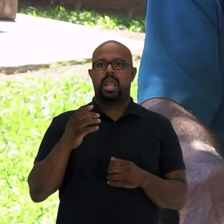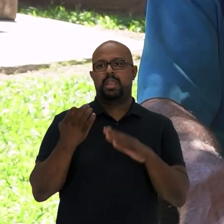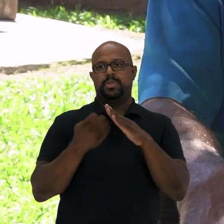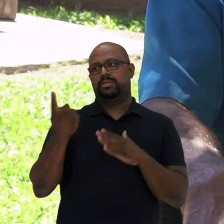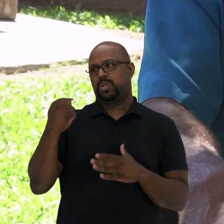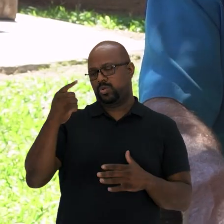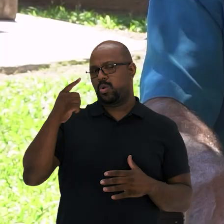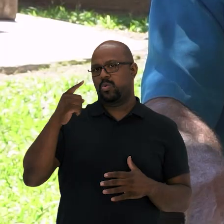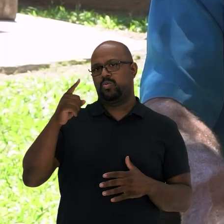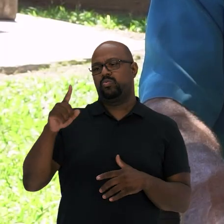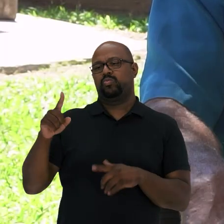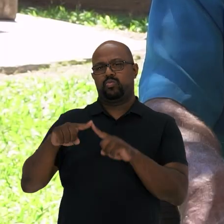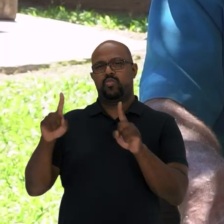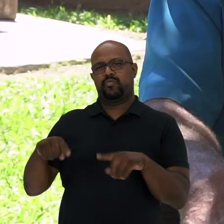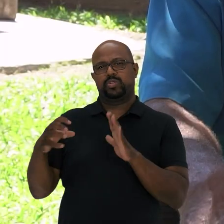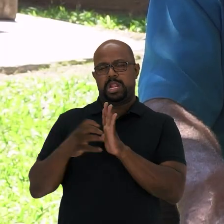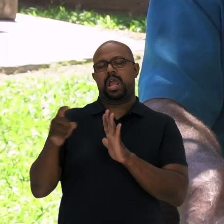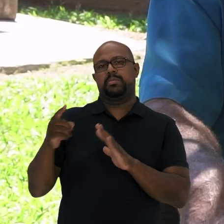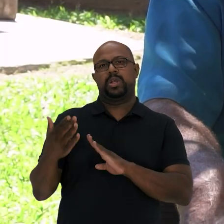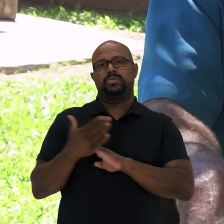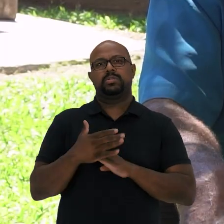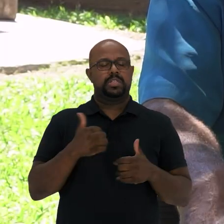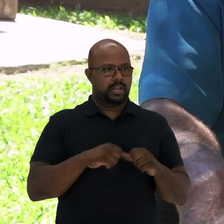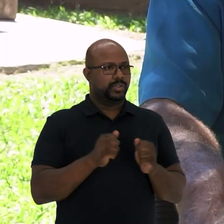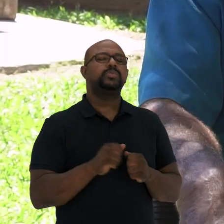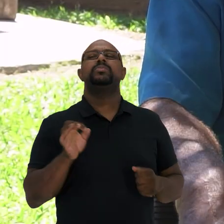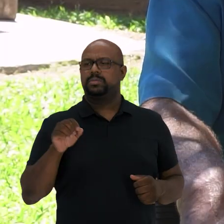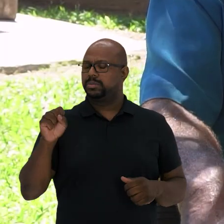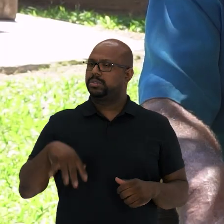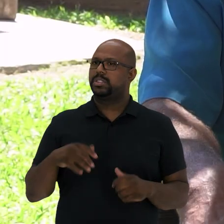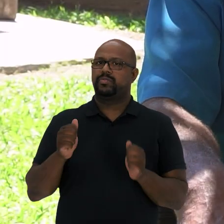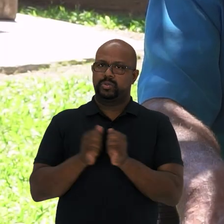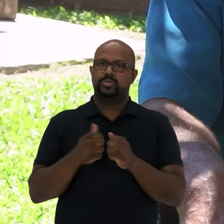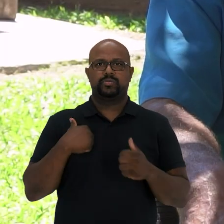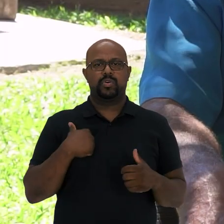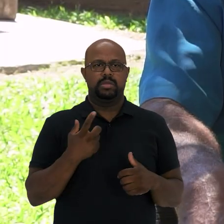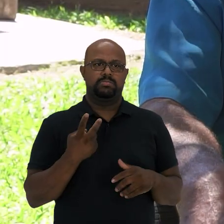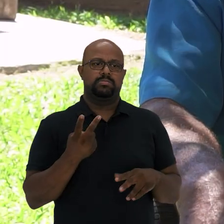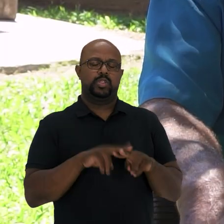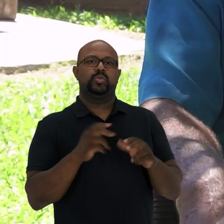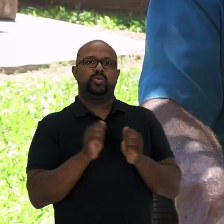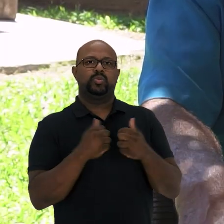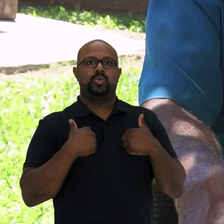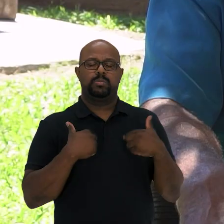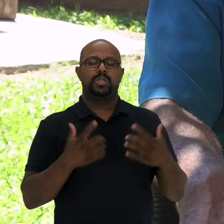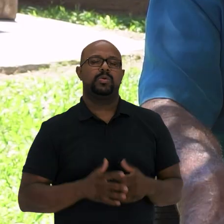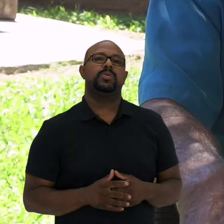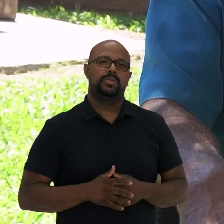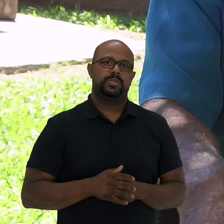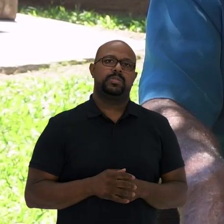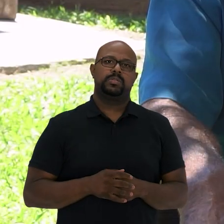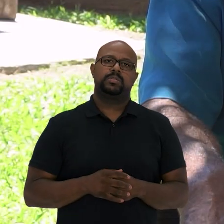A firma mandou um funcionário me ajudar a carregar. Ele estava junto, não? Sim, ele foi detido junto comigo. Arlone